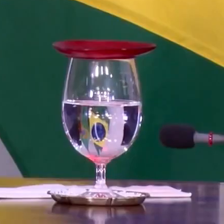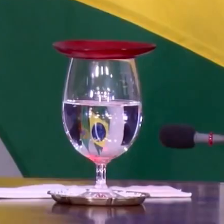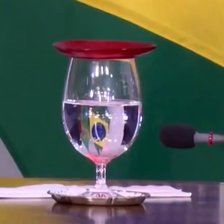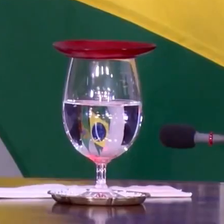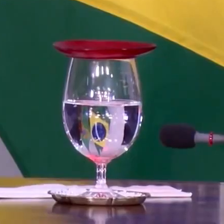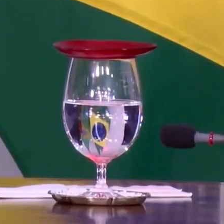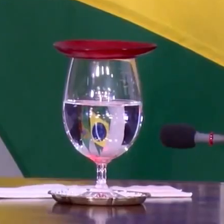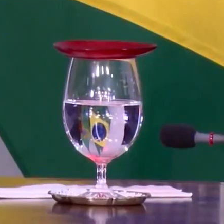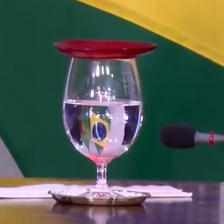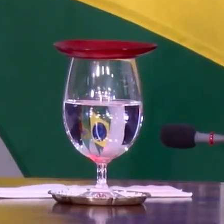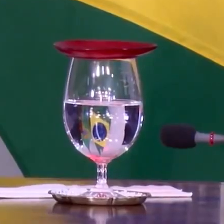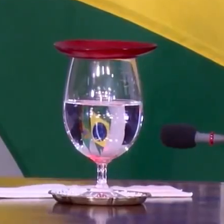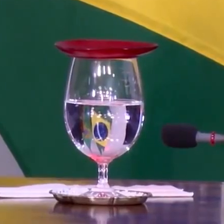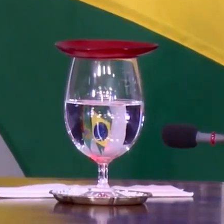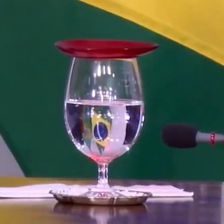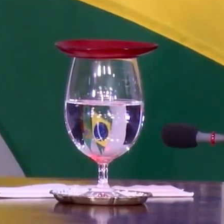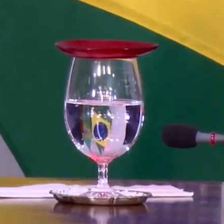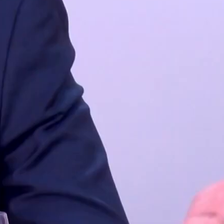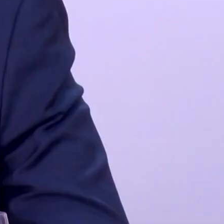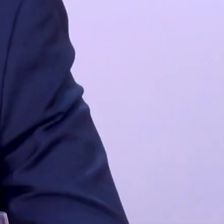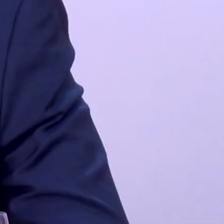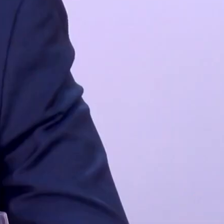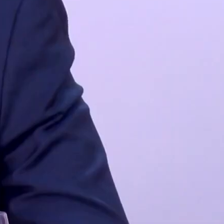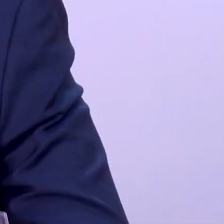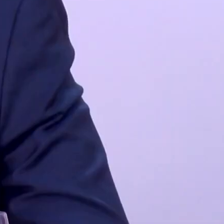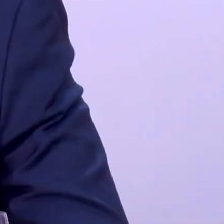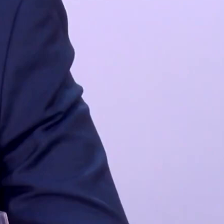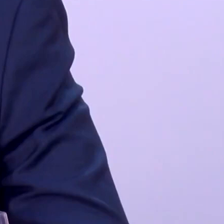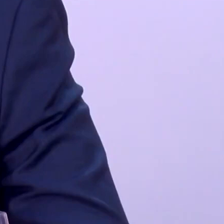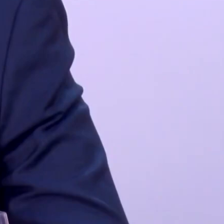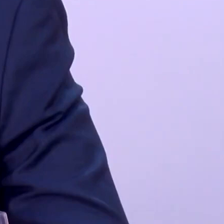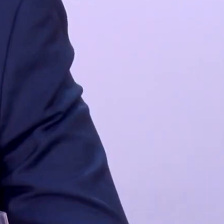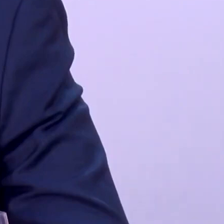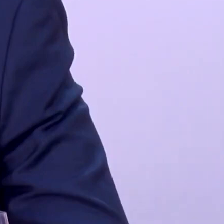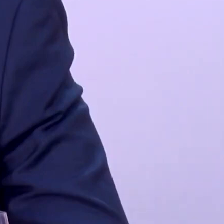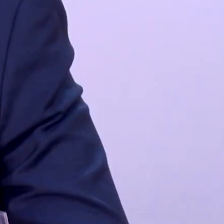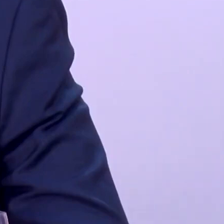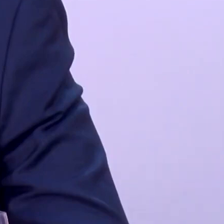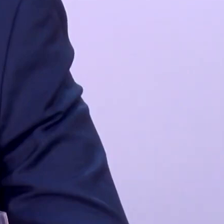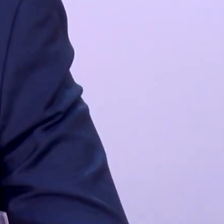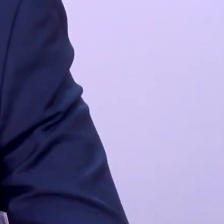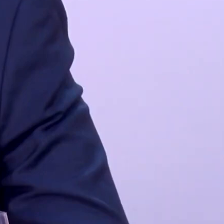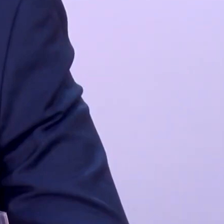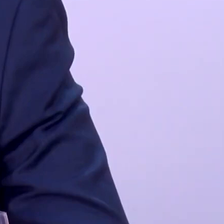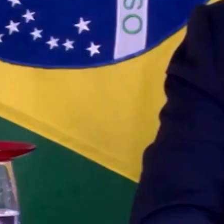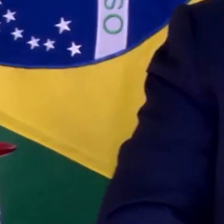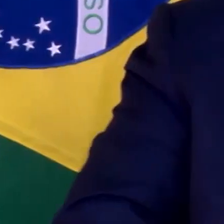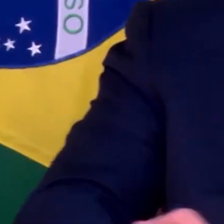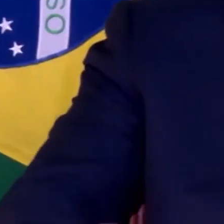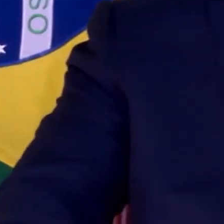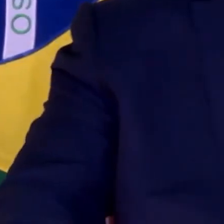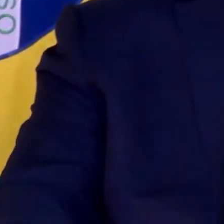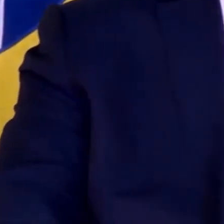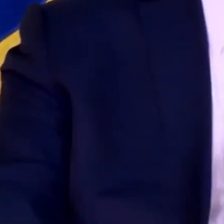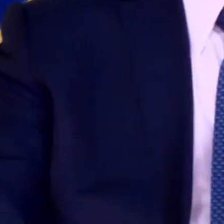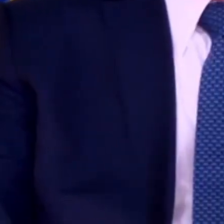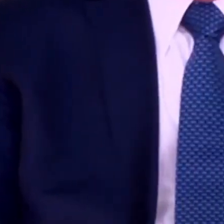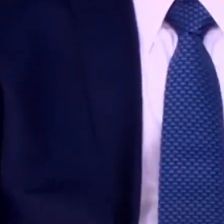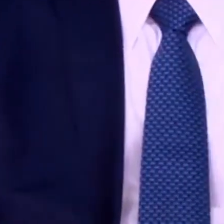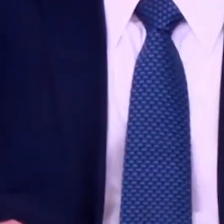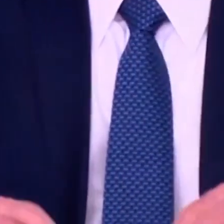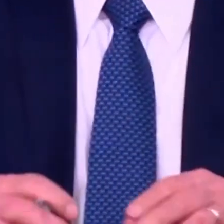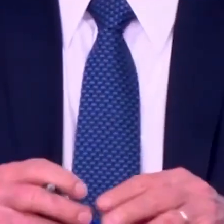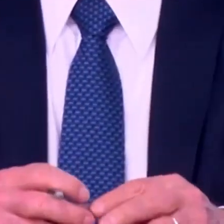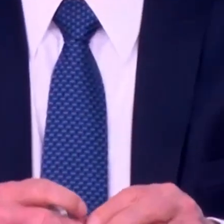impostos federais, como o PIS, COFINS e Imposto sobre Produtos Industrializados, o IPI, no valor do automóvel.